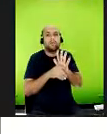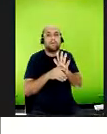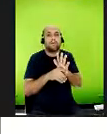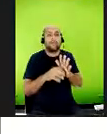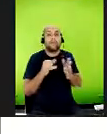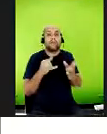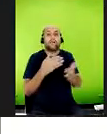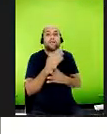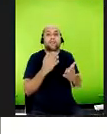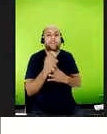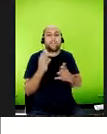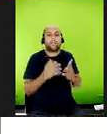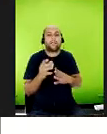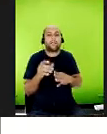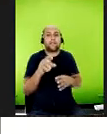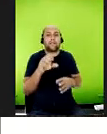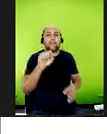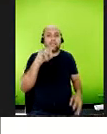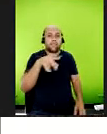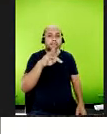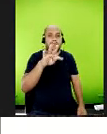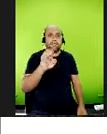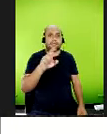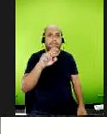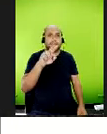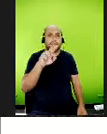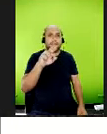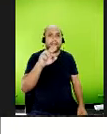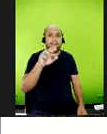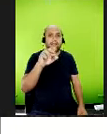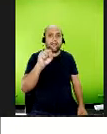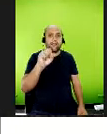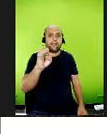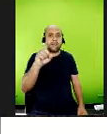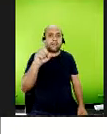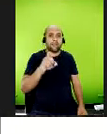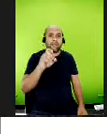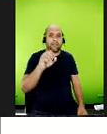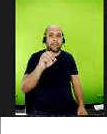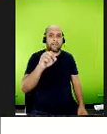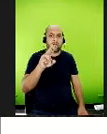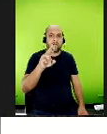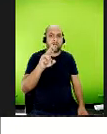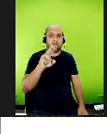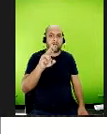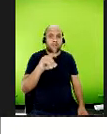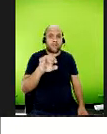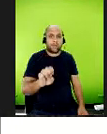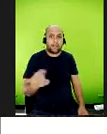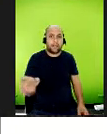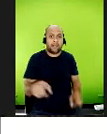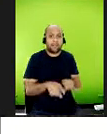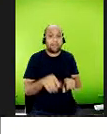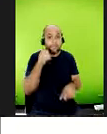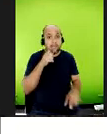a Kimberly grande só kimberlly Conca grande show com Kaká rsh tem um